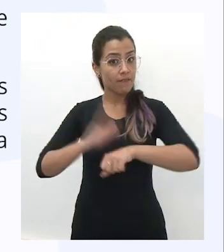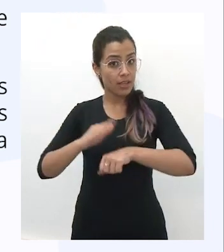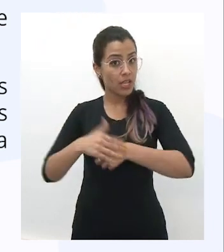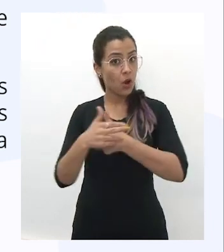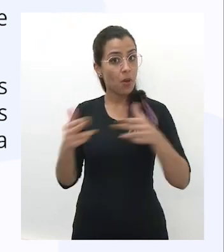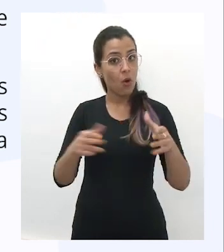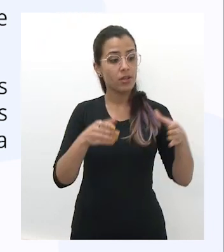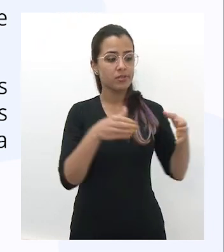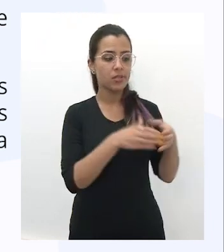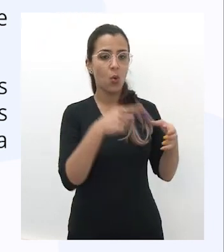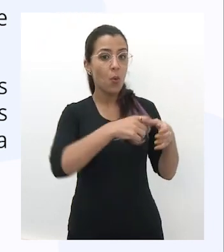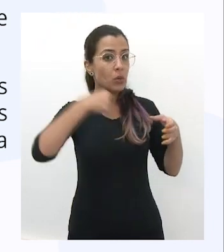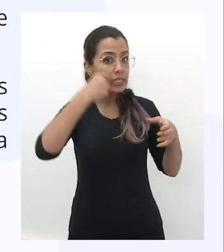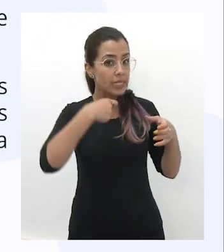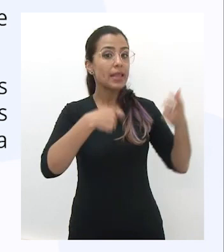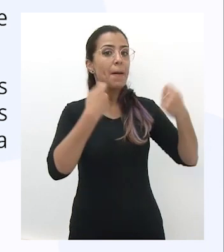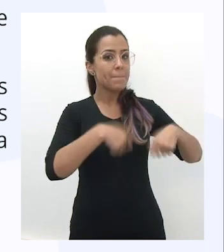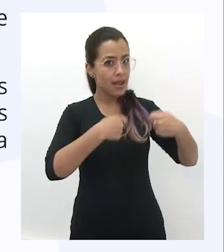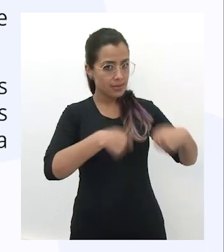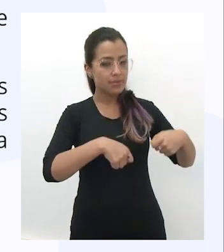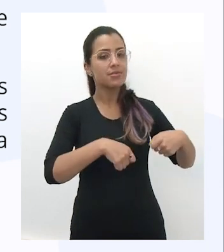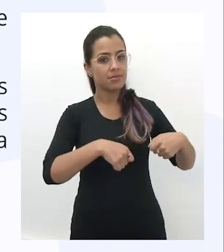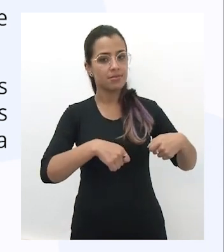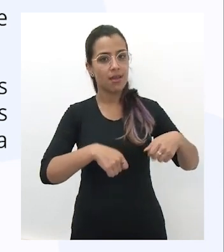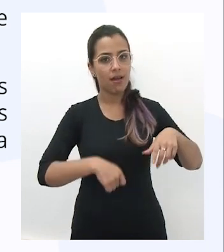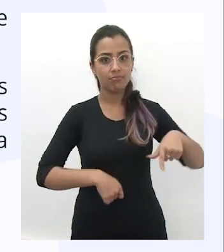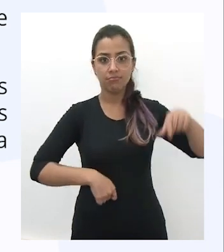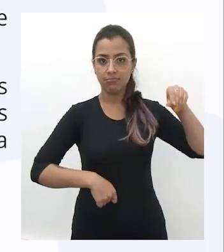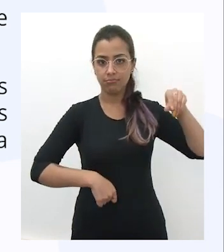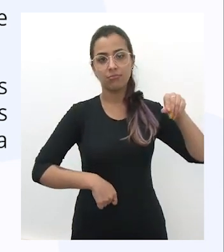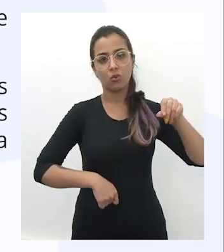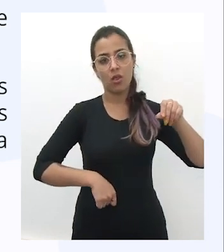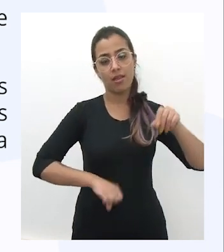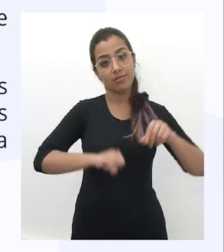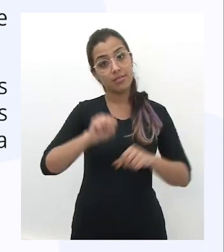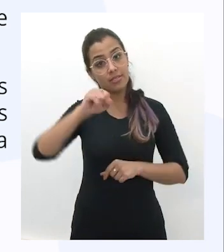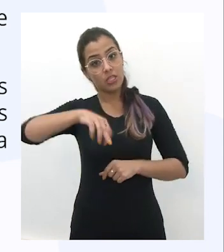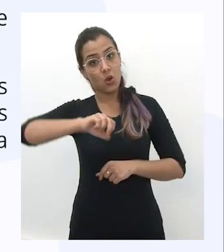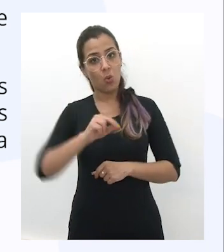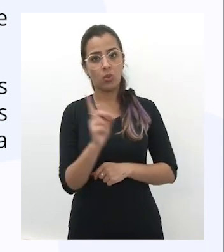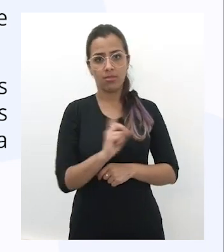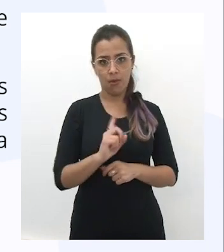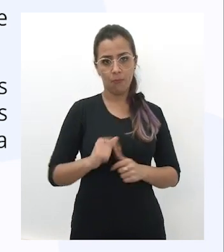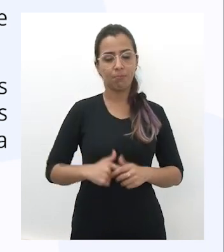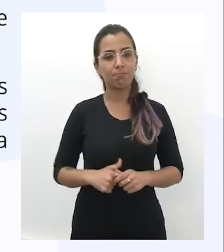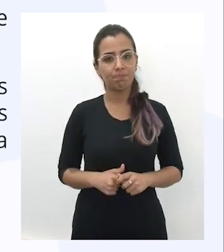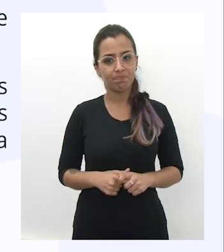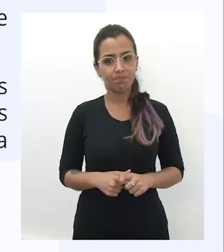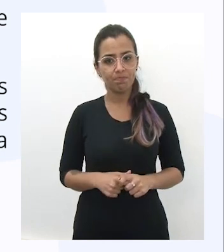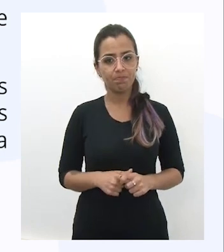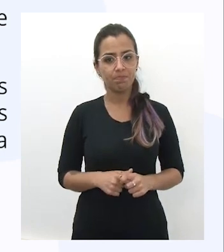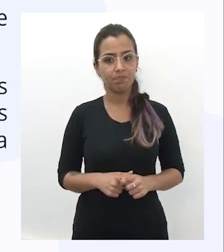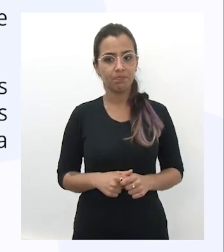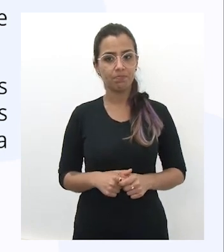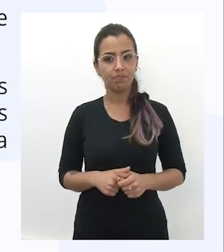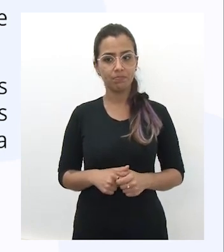do Senado. E esse Senado era composto pelos patrícios, que faz parte dessas famílias. Vamos lá, o Senado era composto